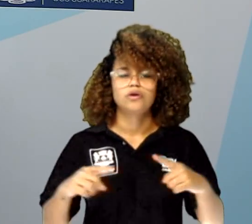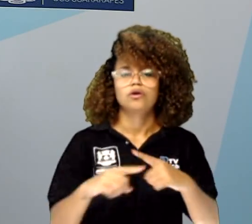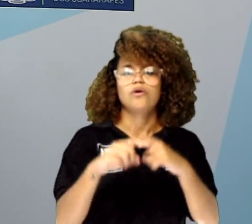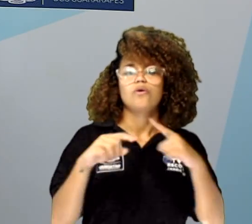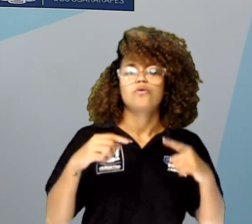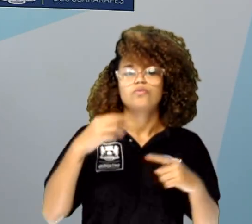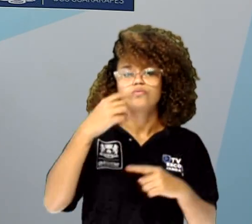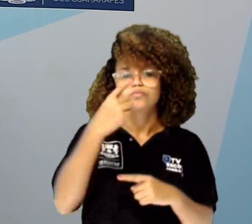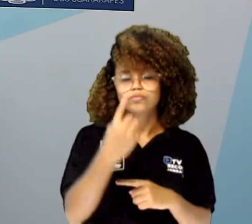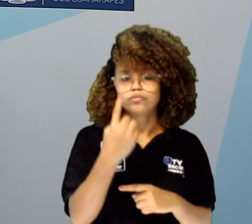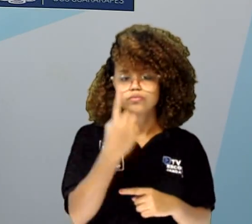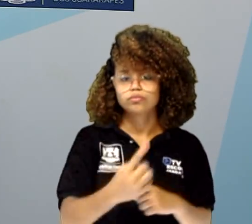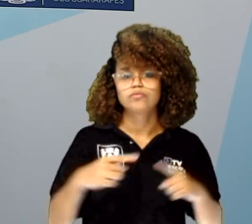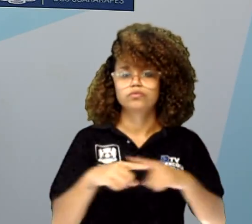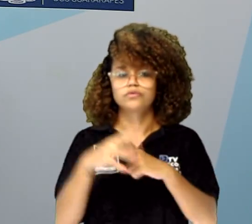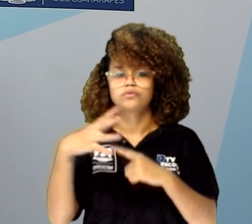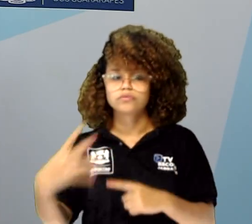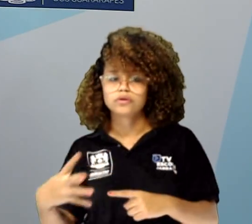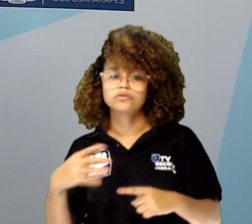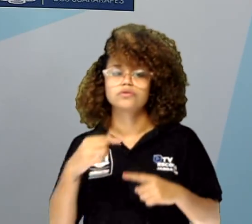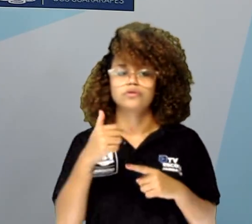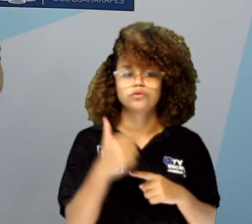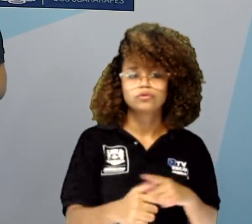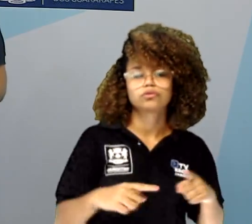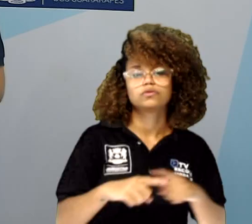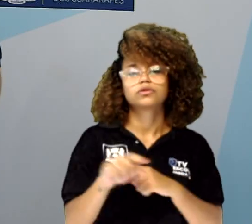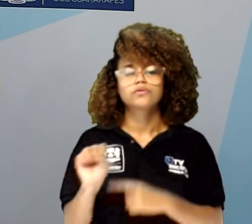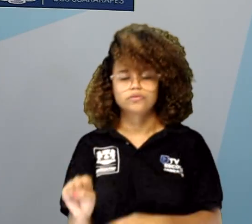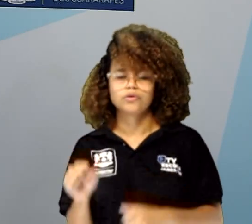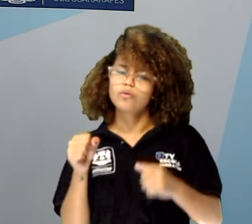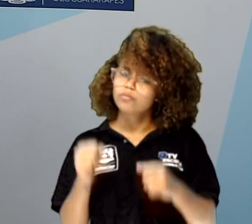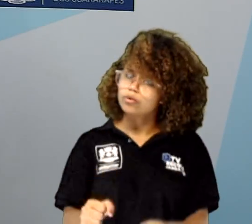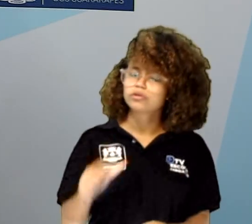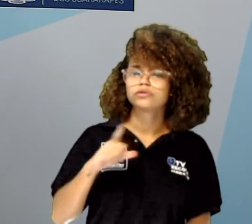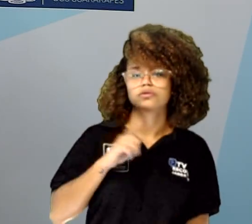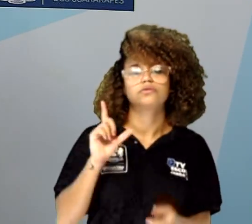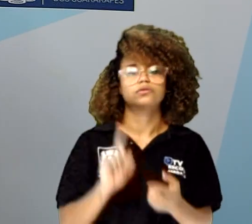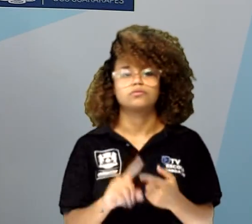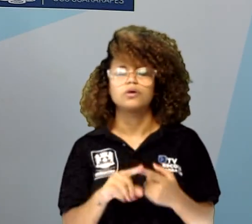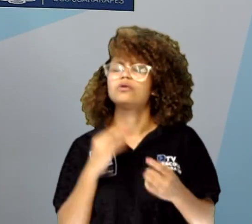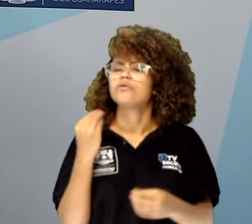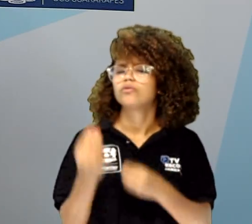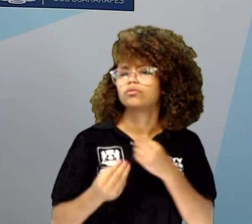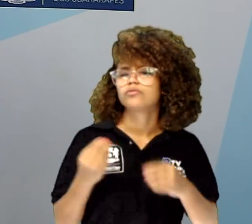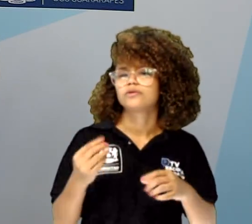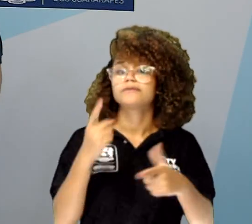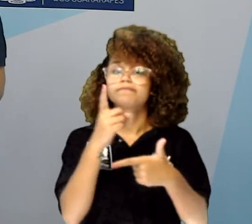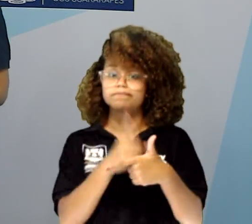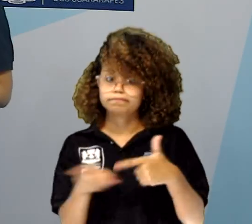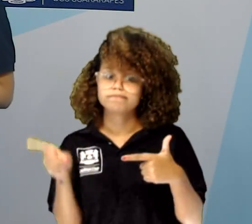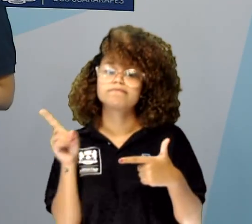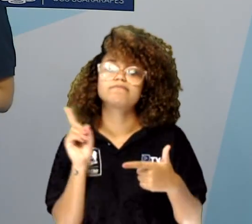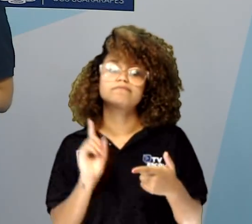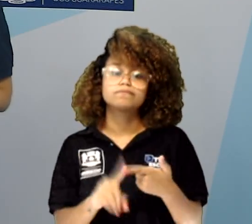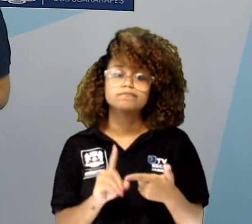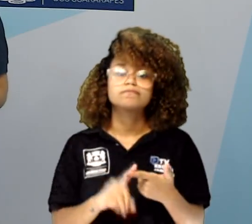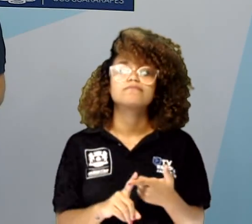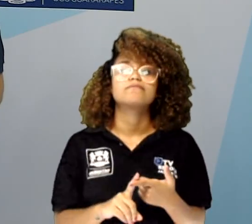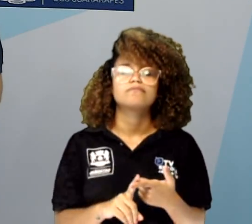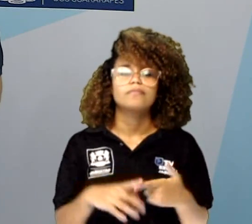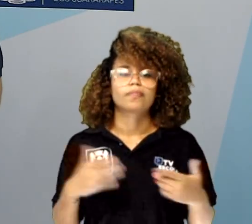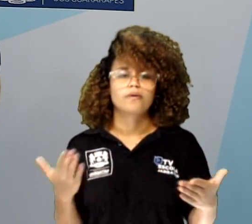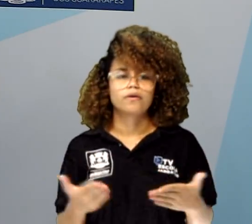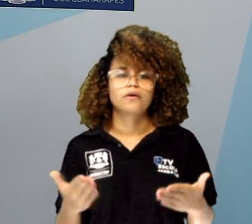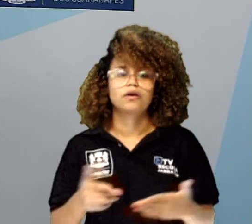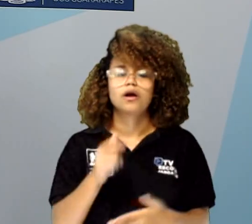vezes 4 vai dar 8. A gente também pode obter frações equivalentes dividindo, né? Opa, aqui a gente está multiplicando